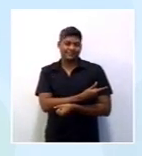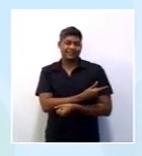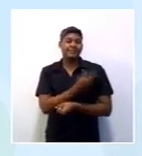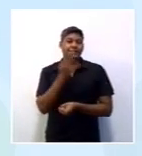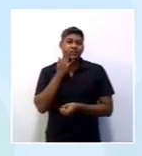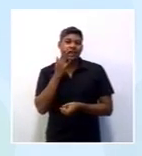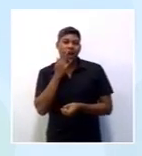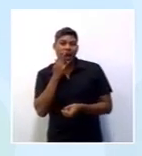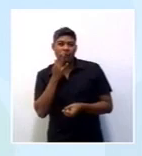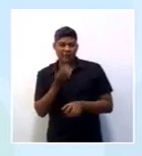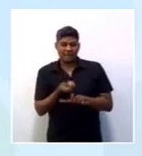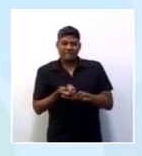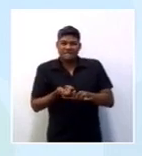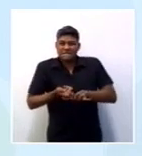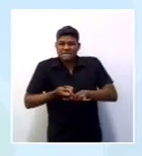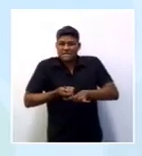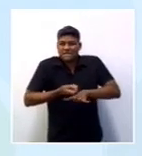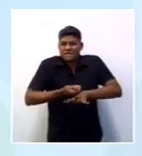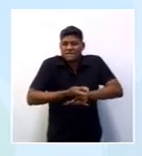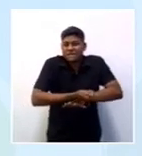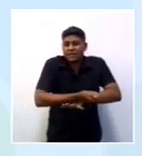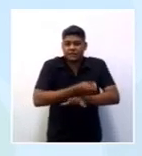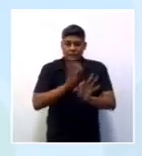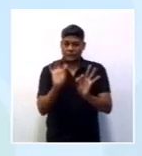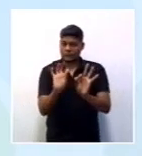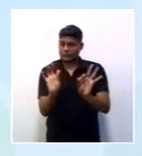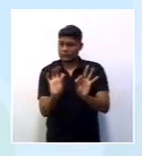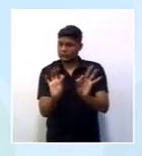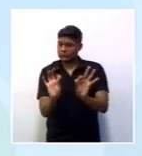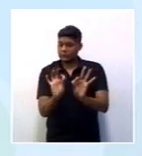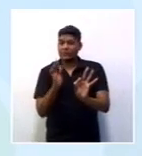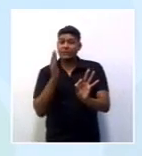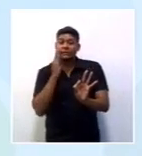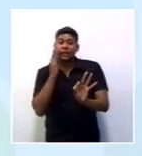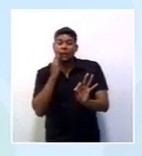bem uma fake news, porque a intenção justamente não é